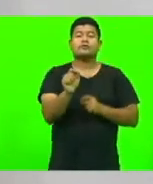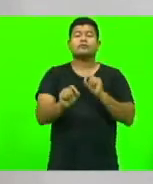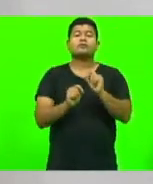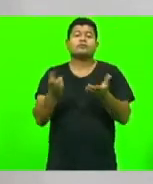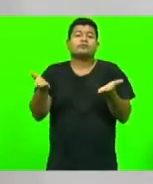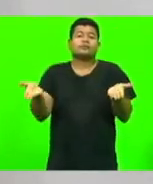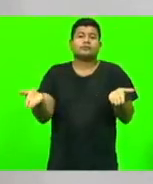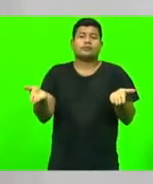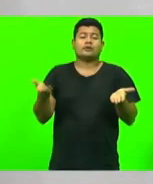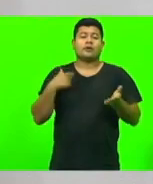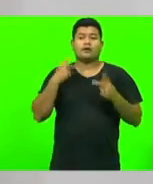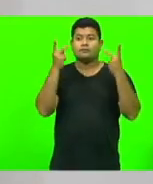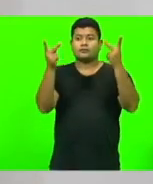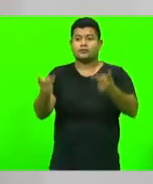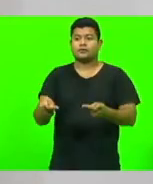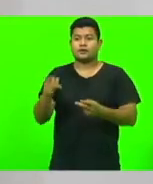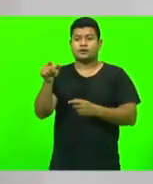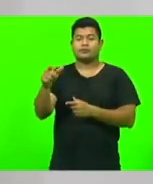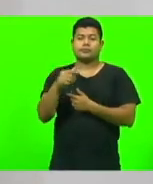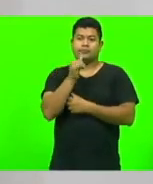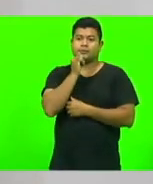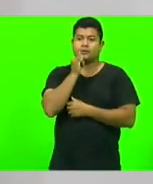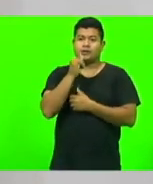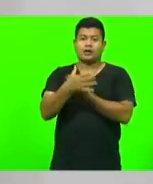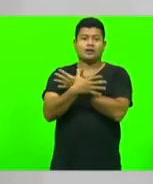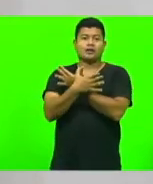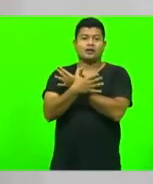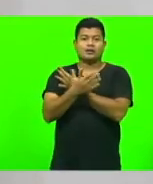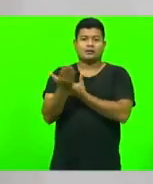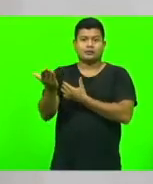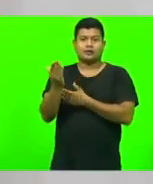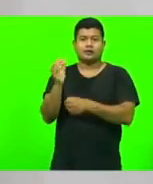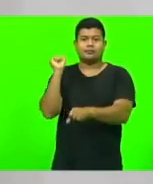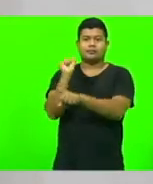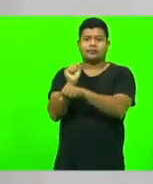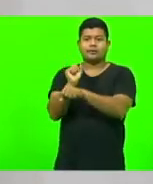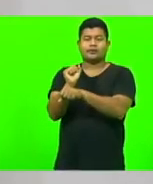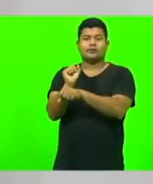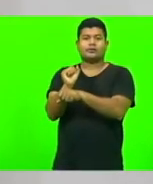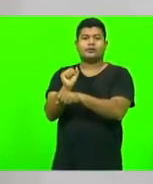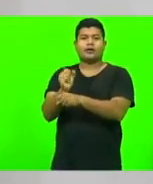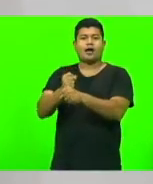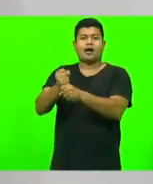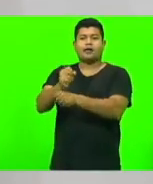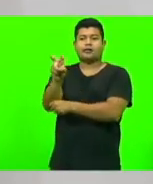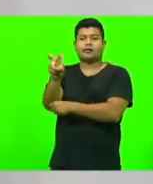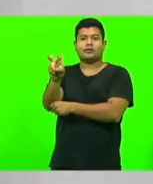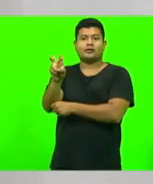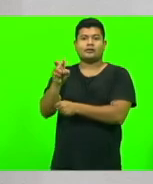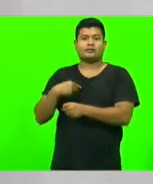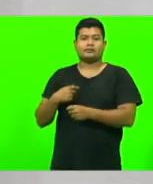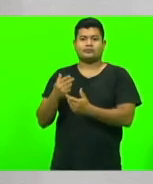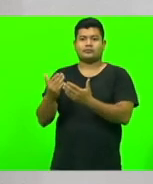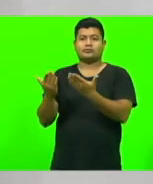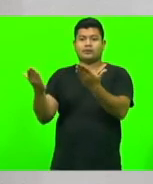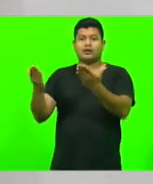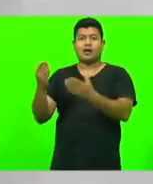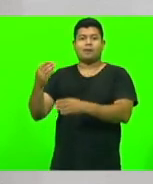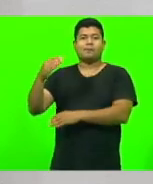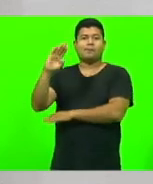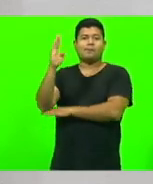escola que eu visitei de Seara, interditada há 5 anos, com os palanques lá segurando o ginásio. Eu digo o